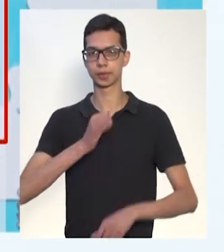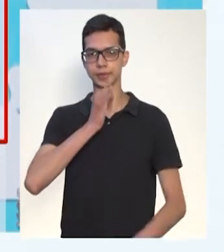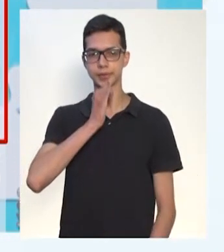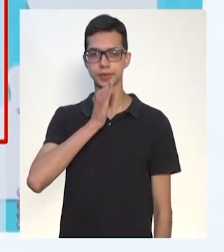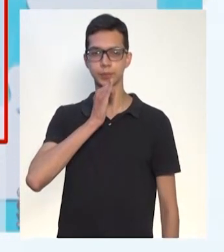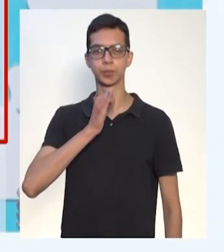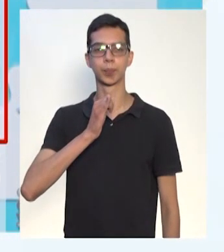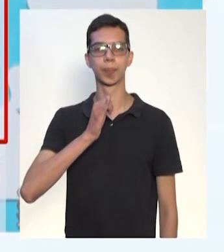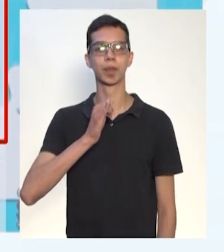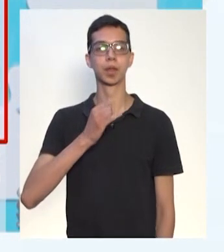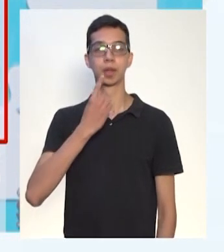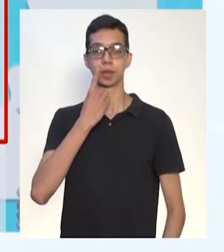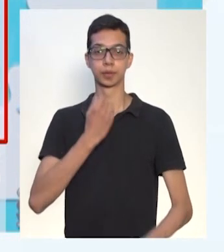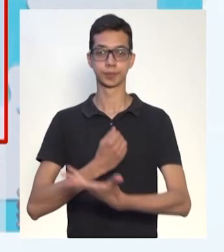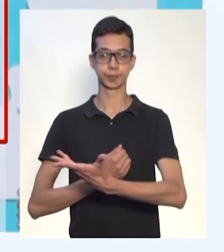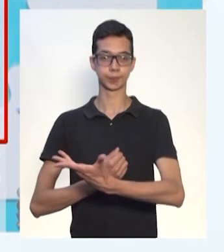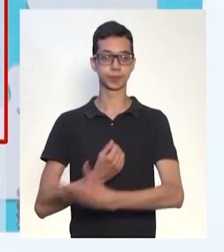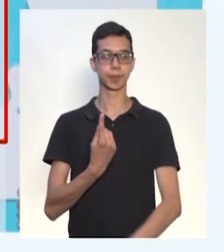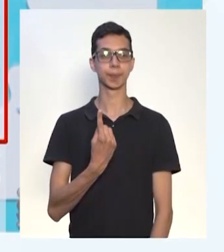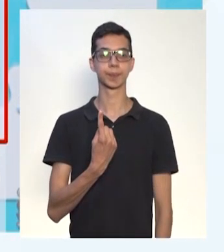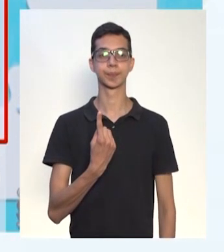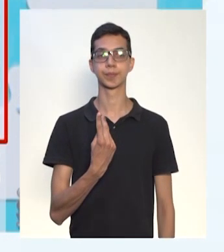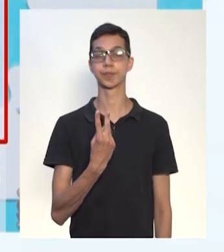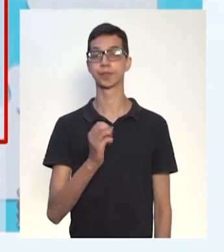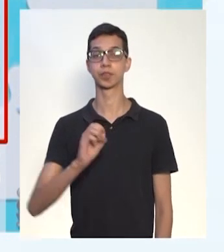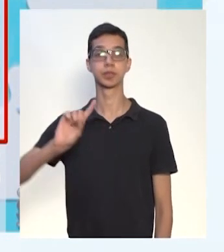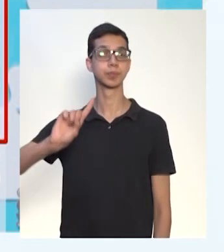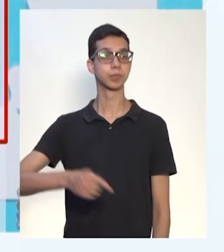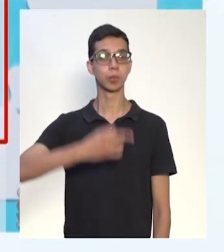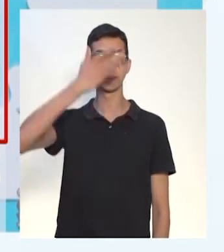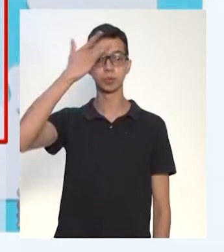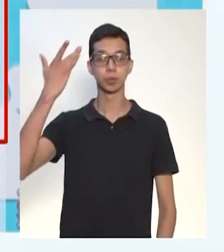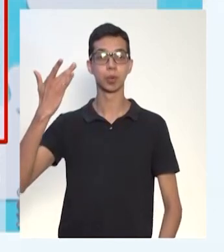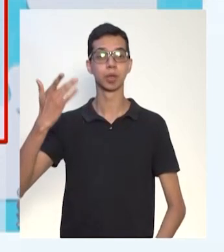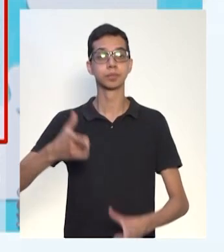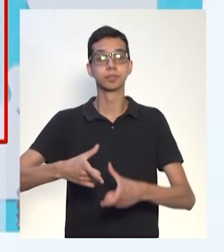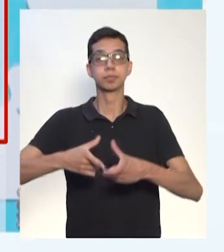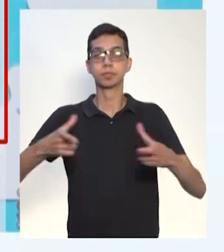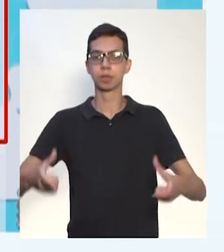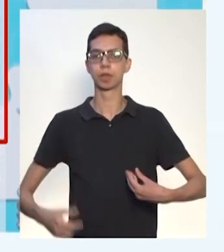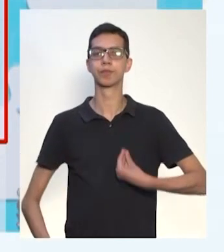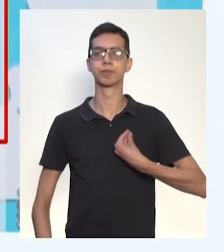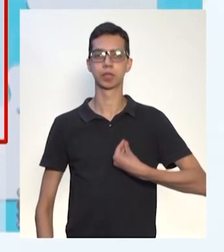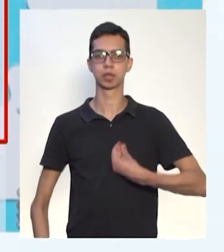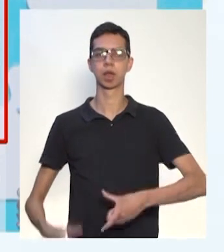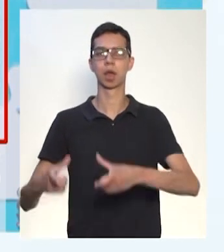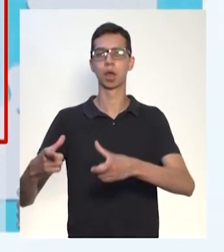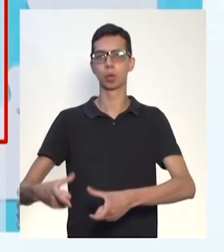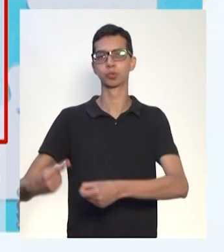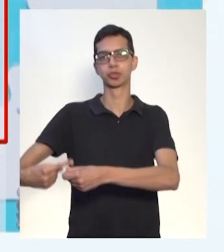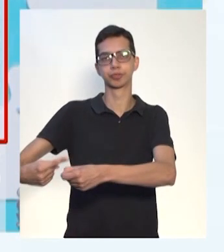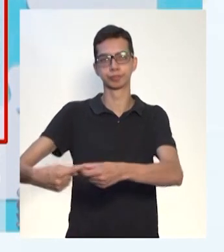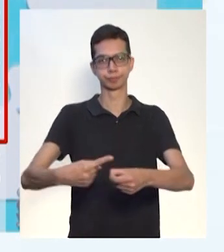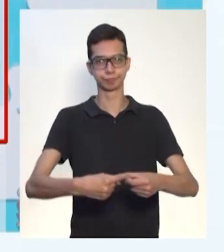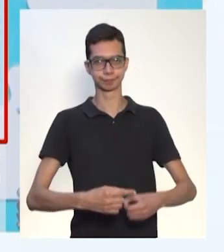a viver nas cidades. A urbanização acelerada, a falta